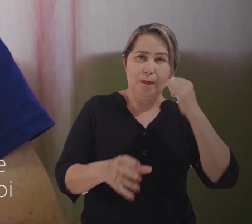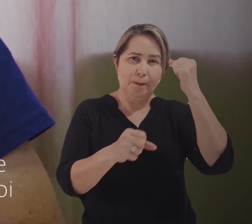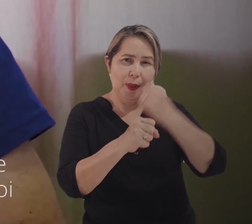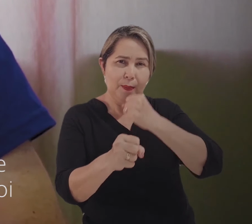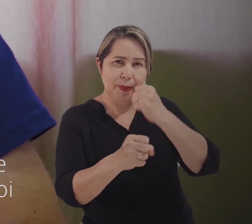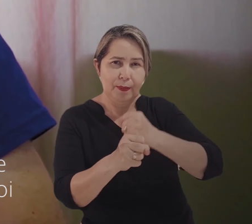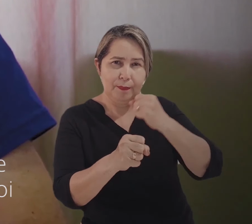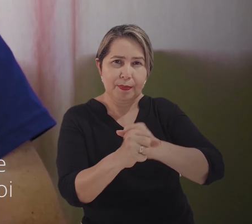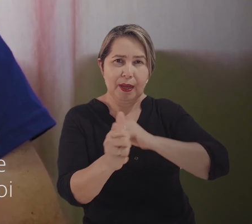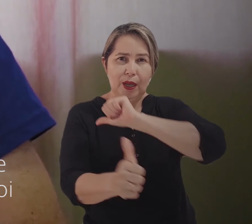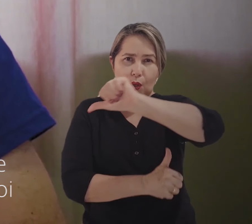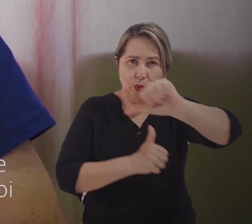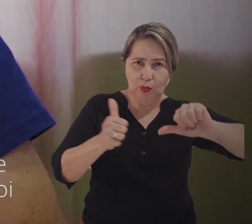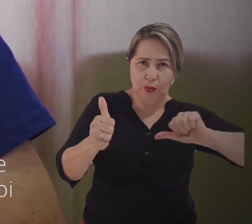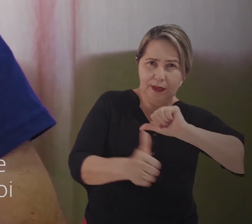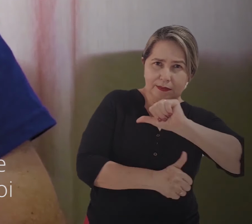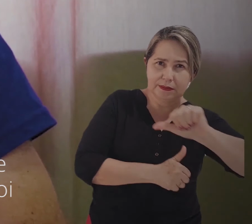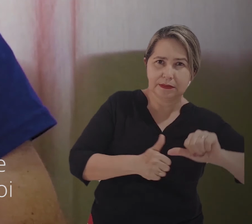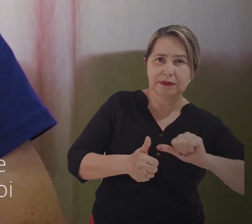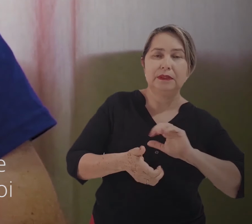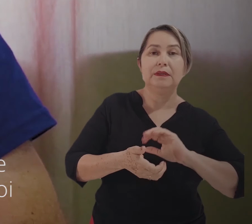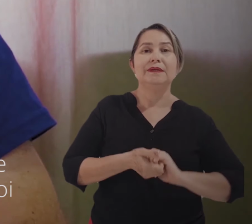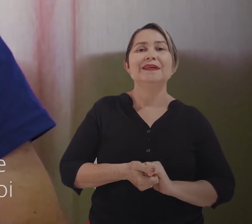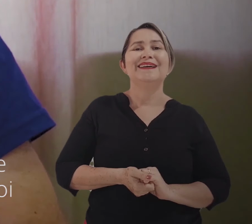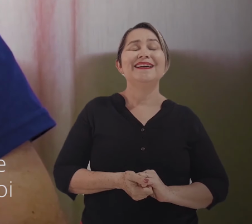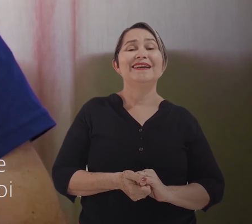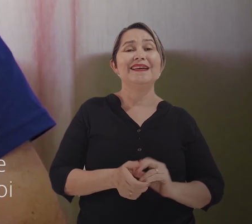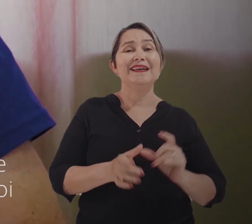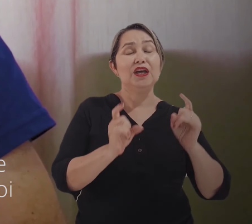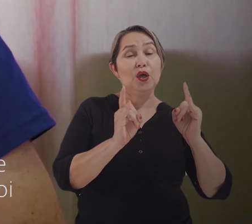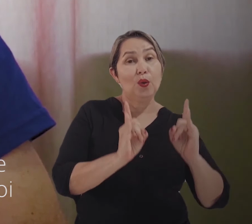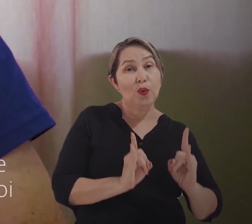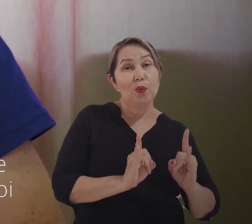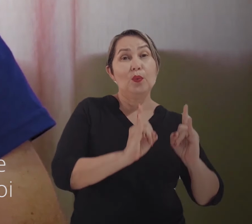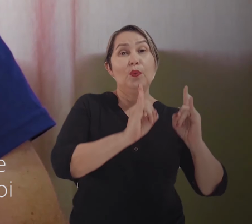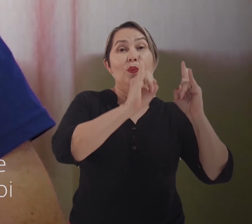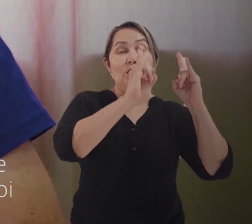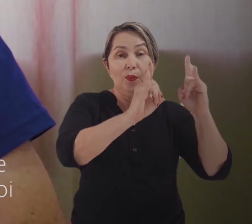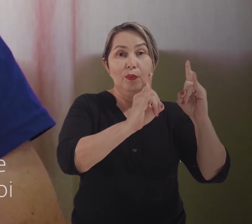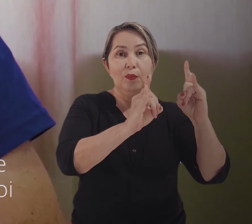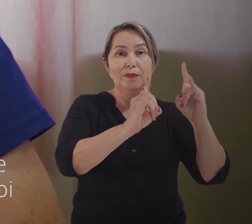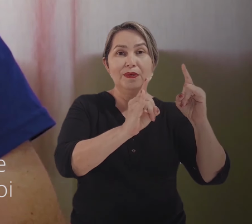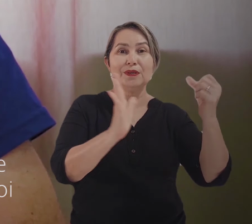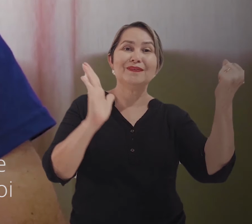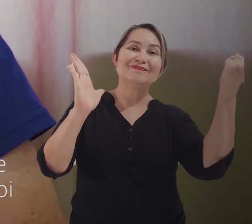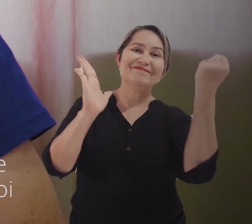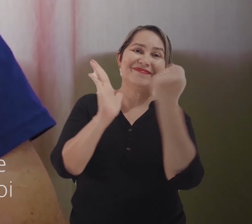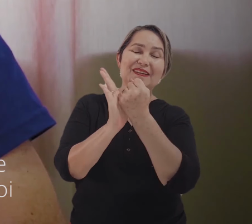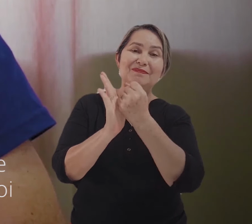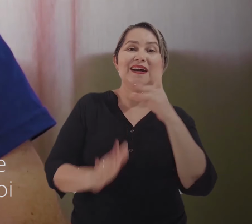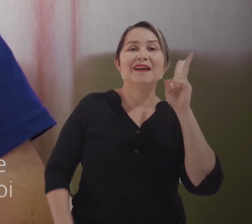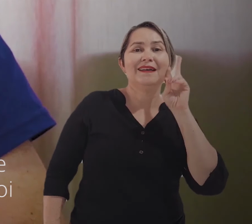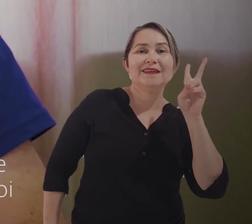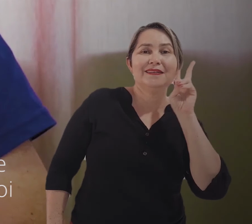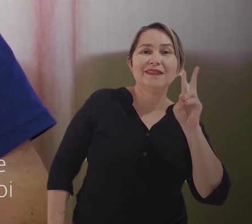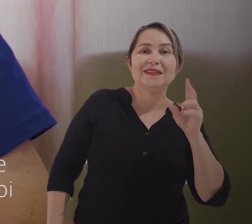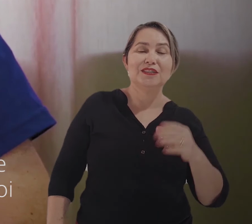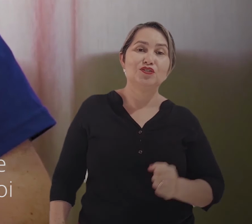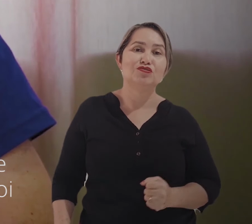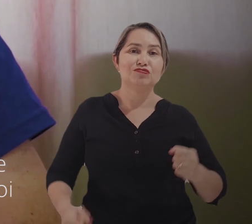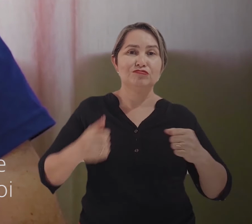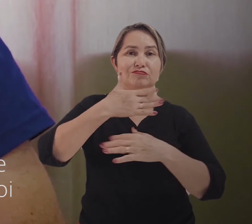casas, né? Porque são monumentos que marcam muito a história da cidade. Aquele prédio da Casa da